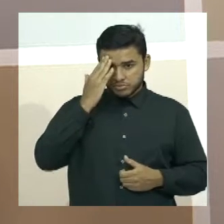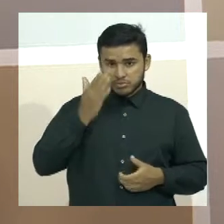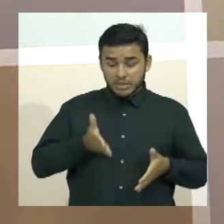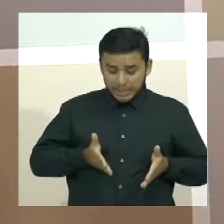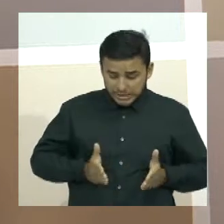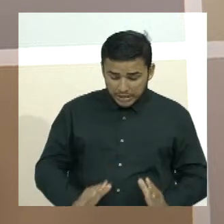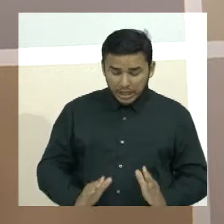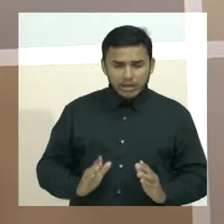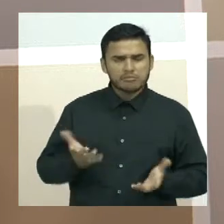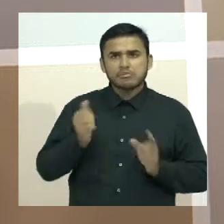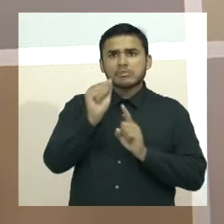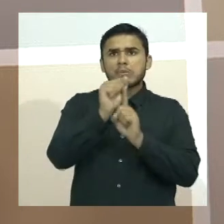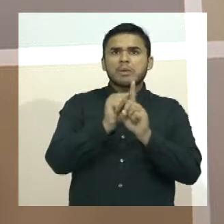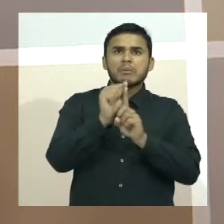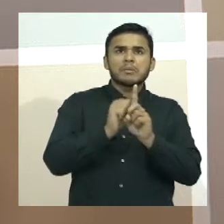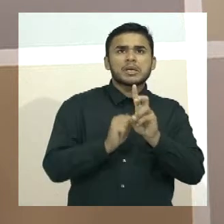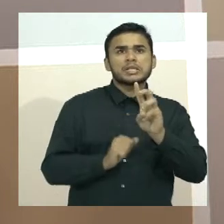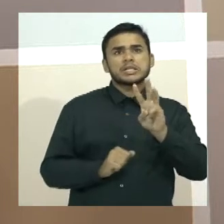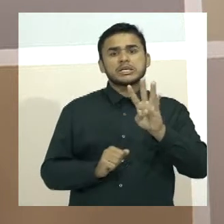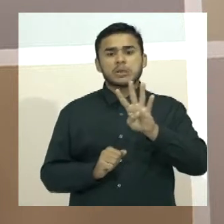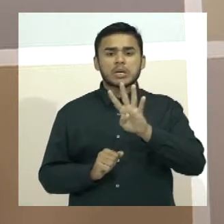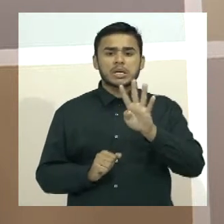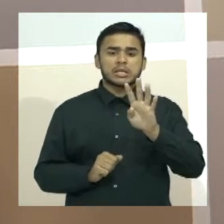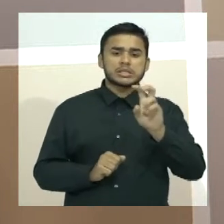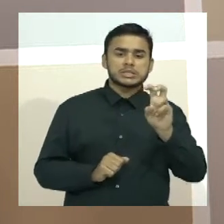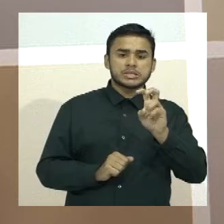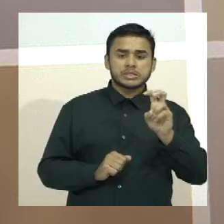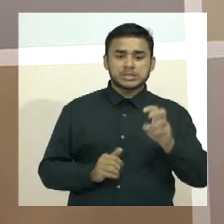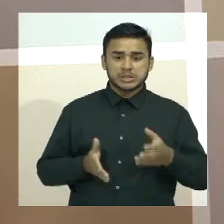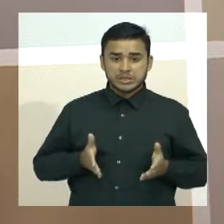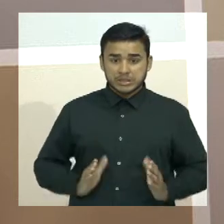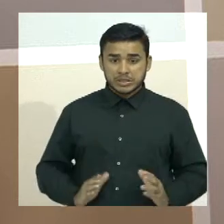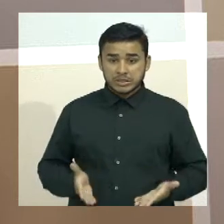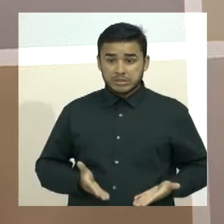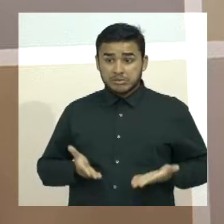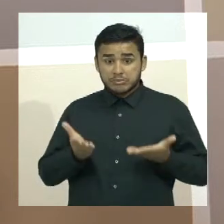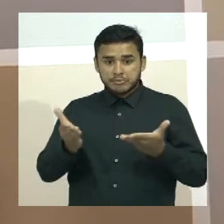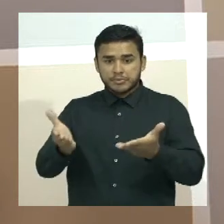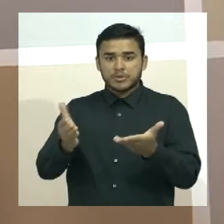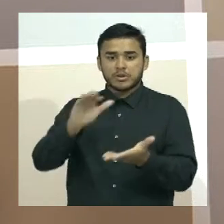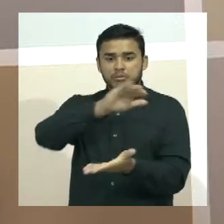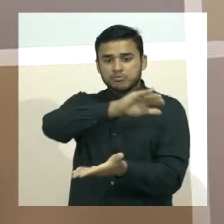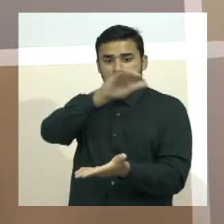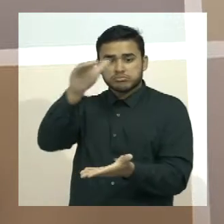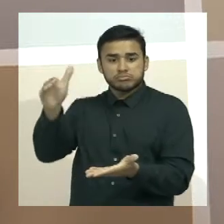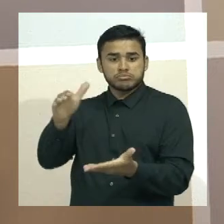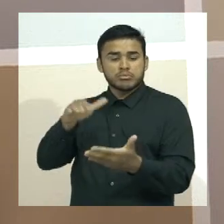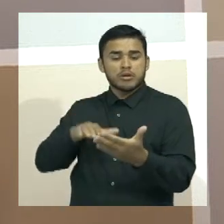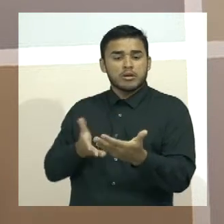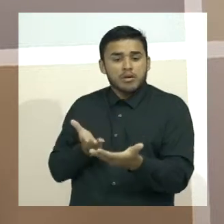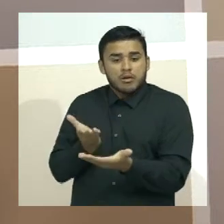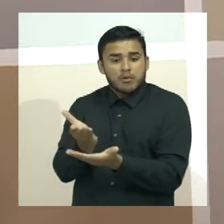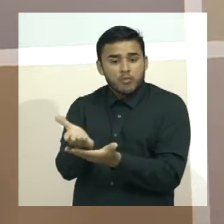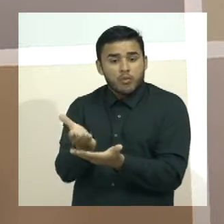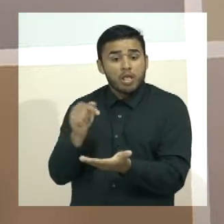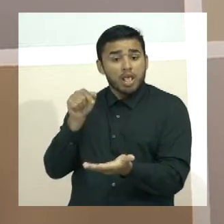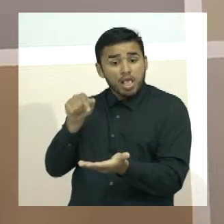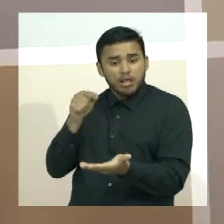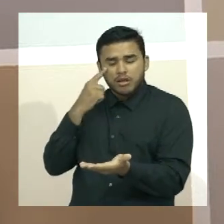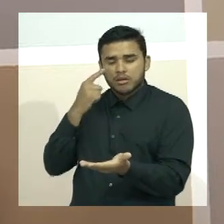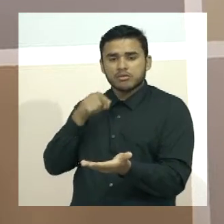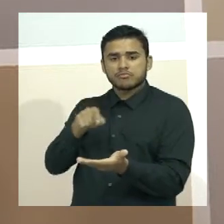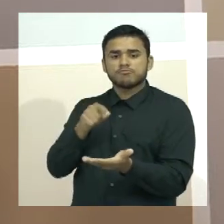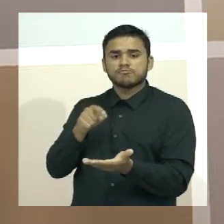numa fase que ele já está amadurecido, a gente manda para a UTI neonatal e são feitos milhares de esforços para que ele